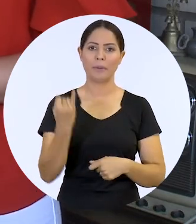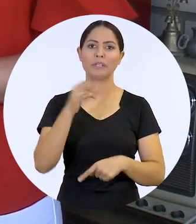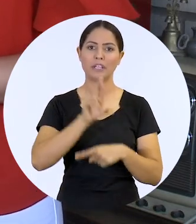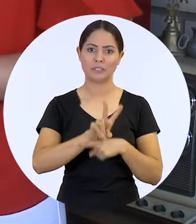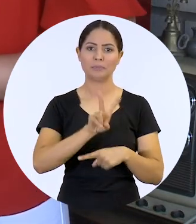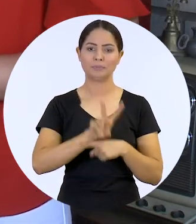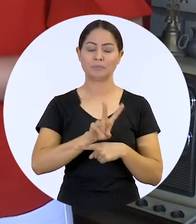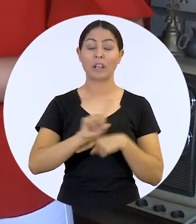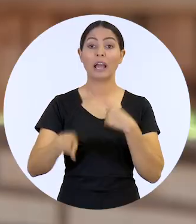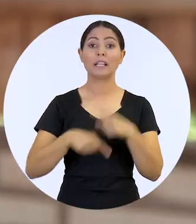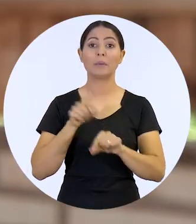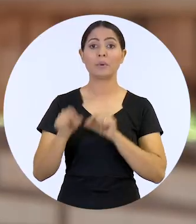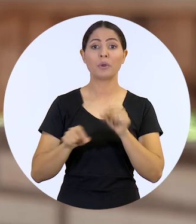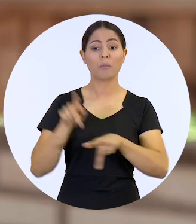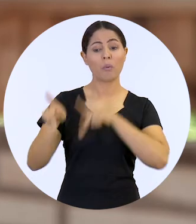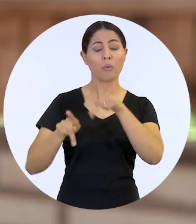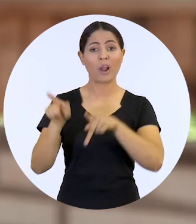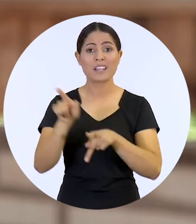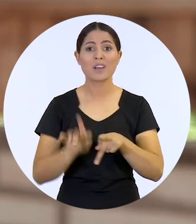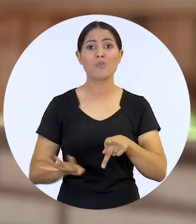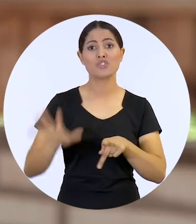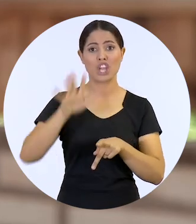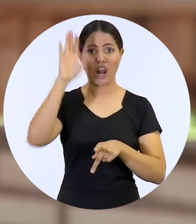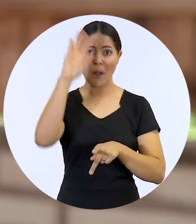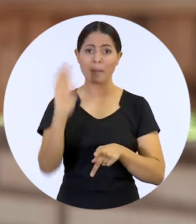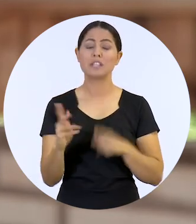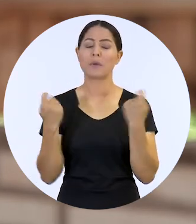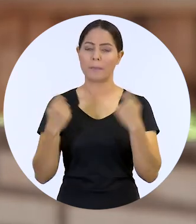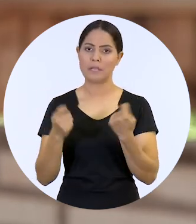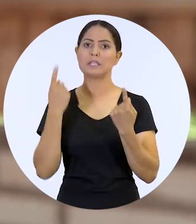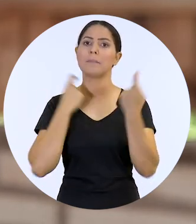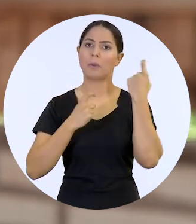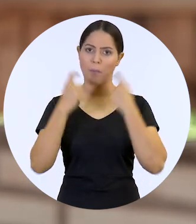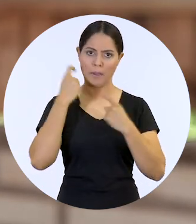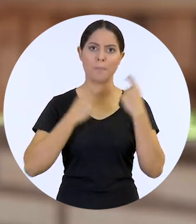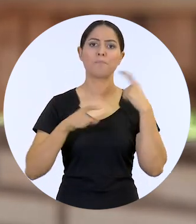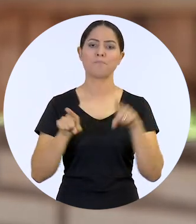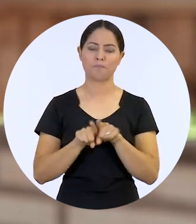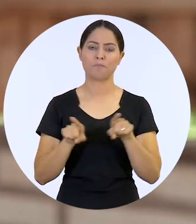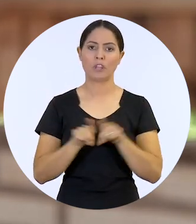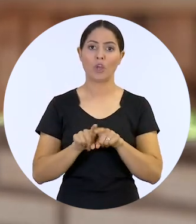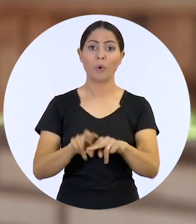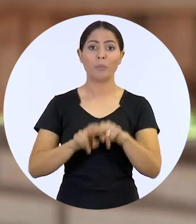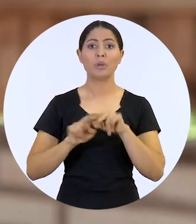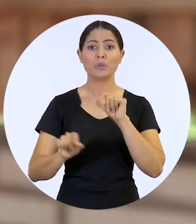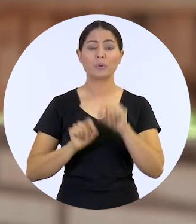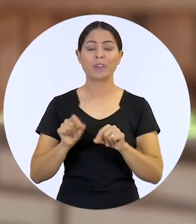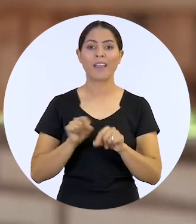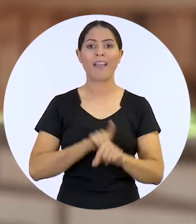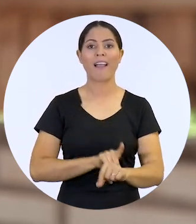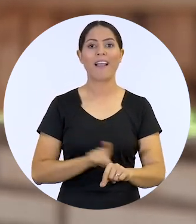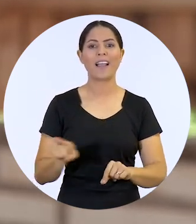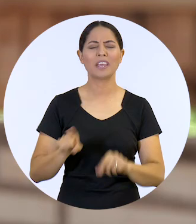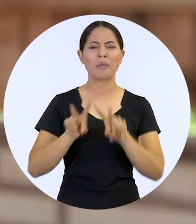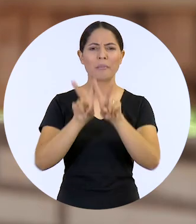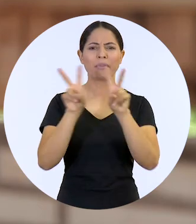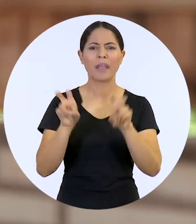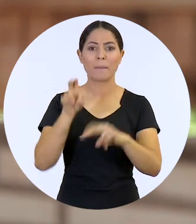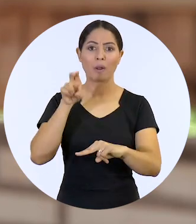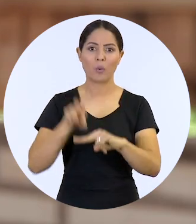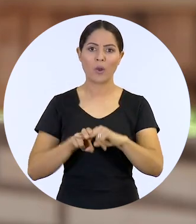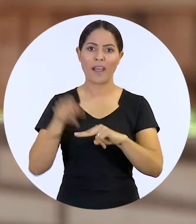mais macro no Brasil, que nós temos que nos preocupar, e é por isso que entra a preocupação com o assento do idoso,